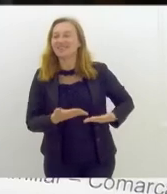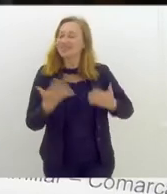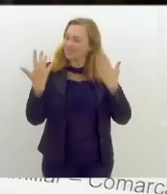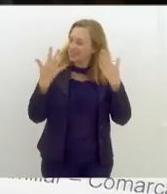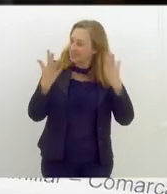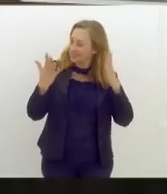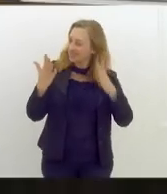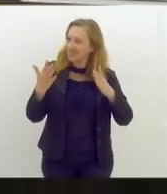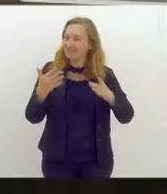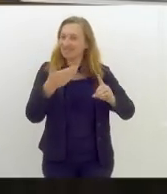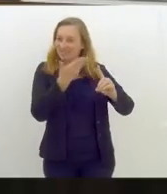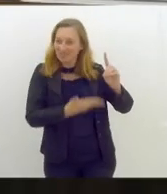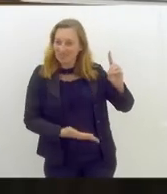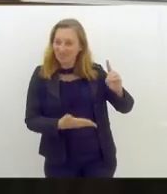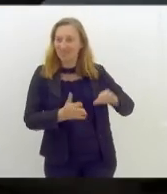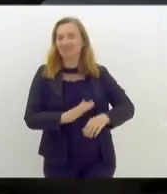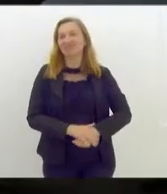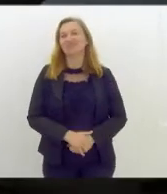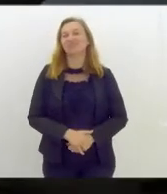pela homenagem mais que merecida.